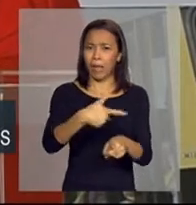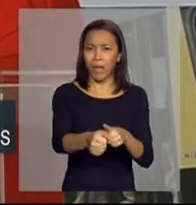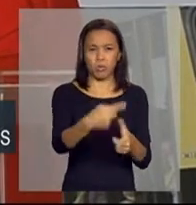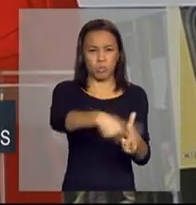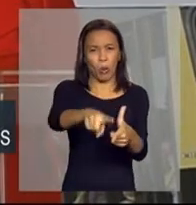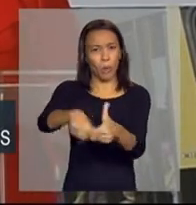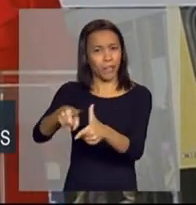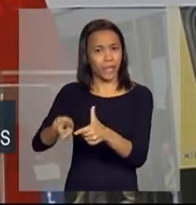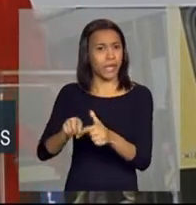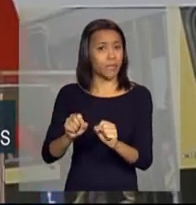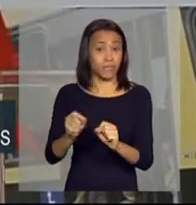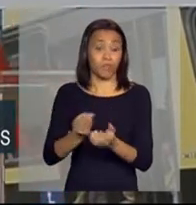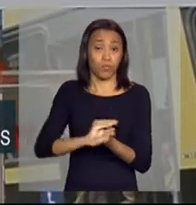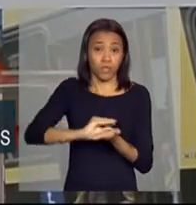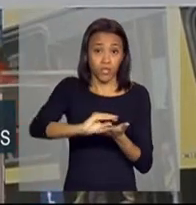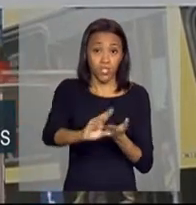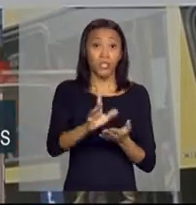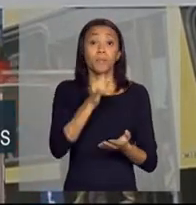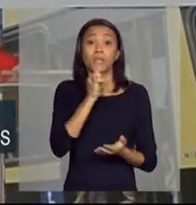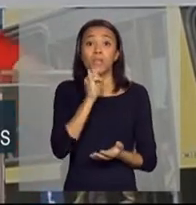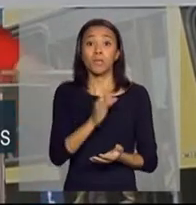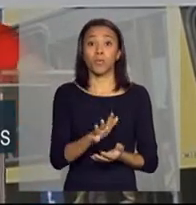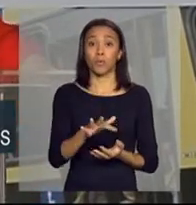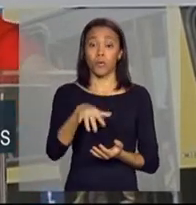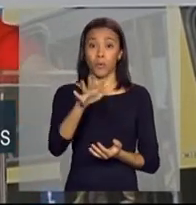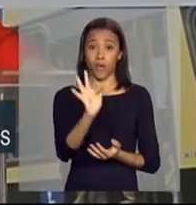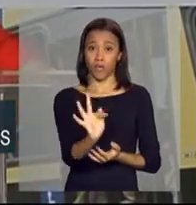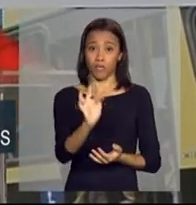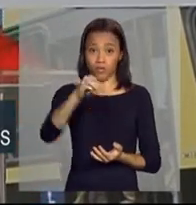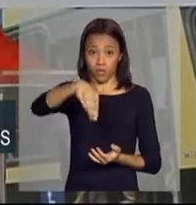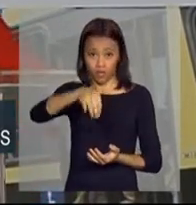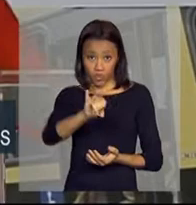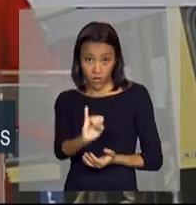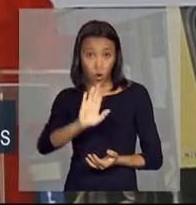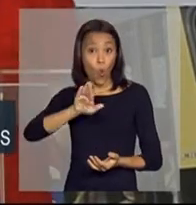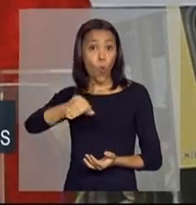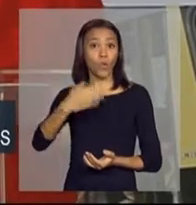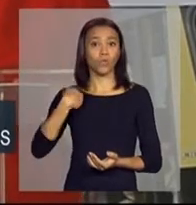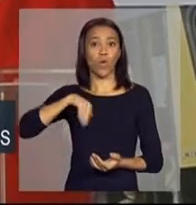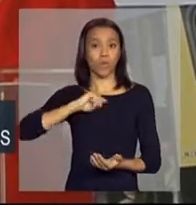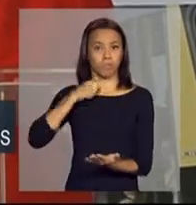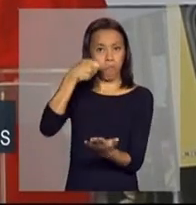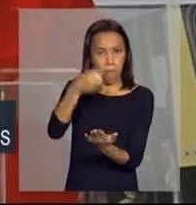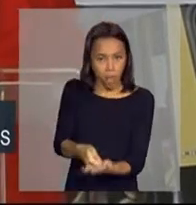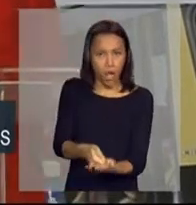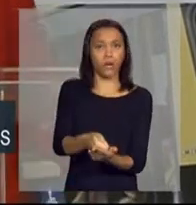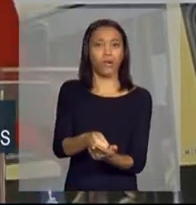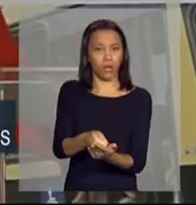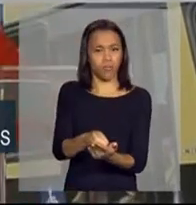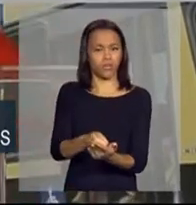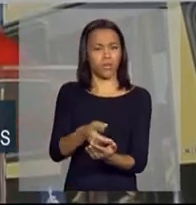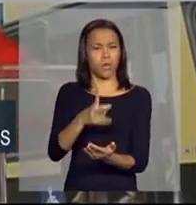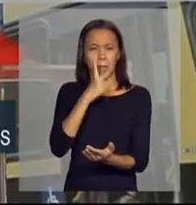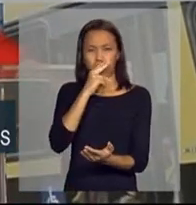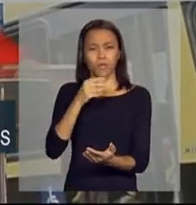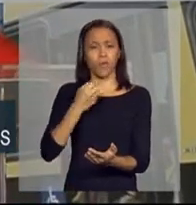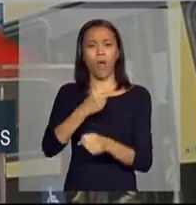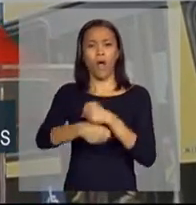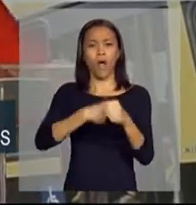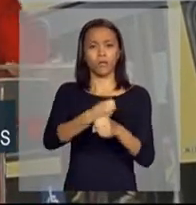investimento, entre eles o Fundo Monetário Internacional. Quando nós pagamos o Fundo Monetário Internacional, se eu não me engano, em